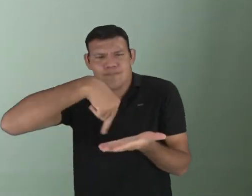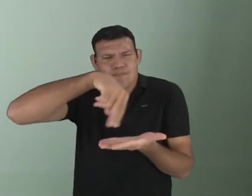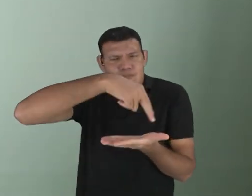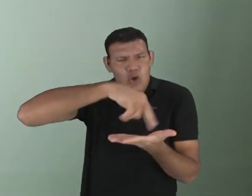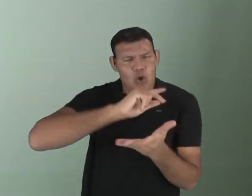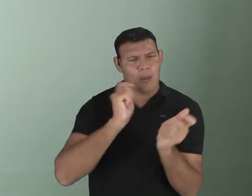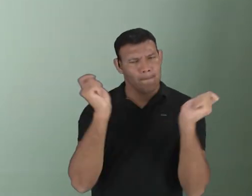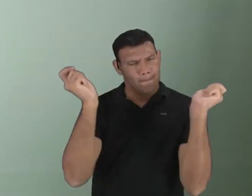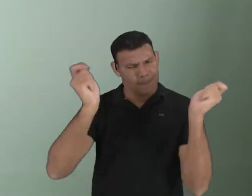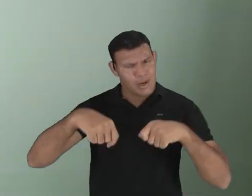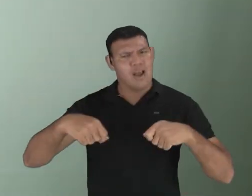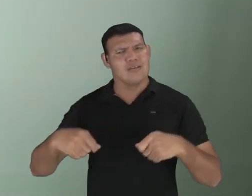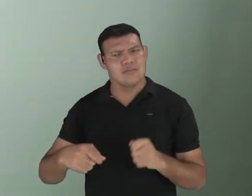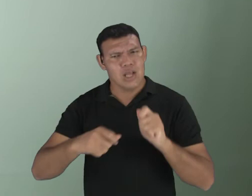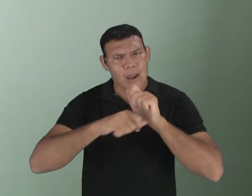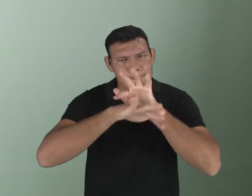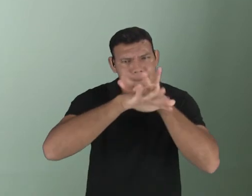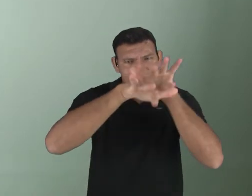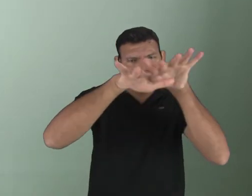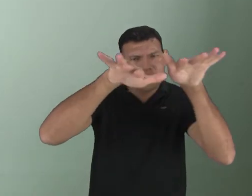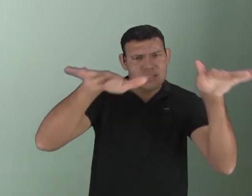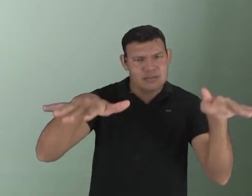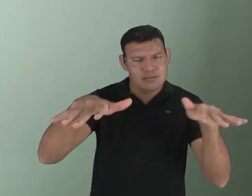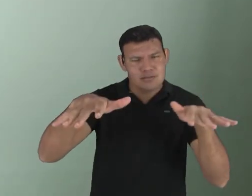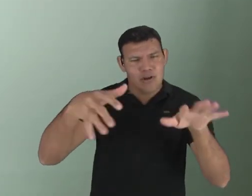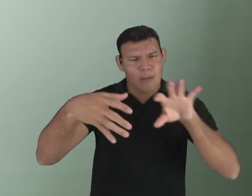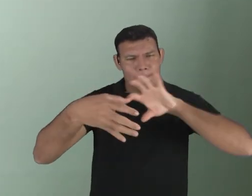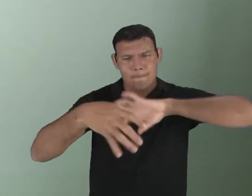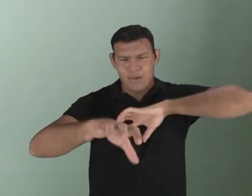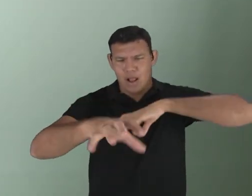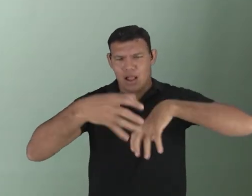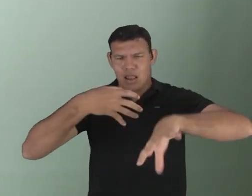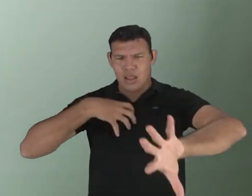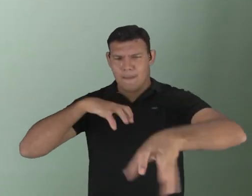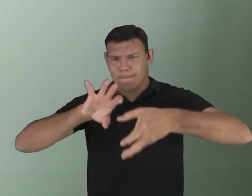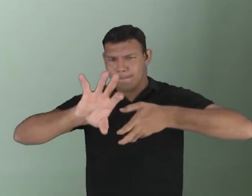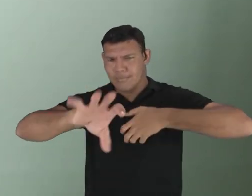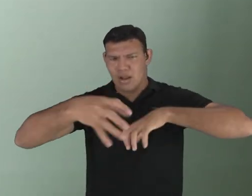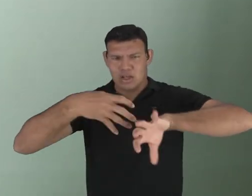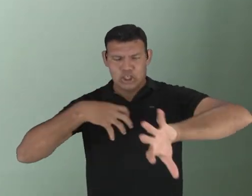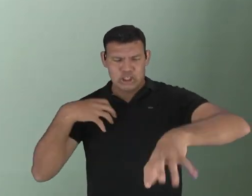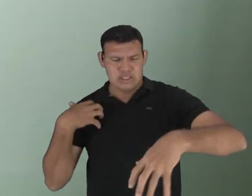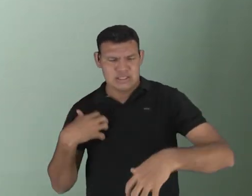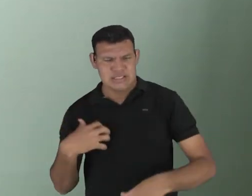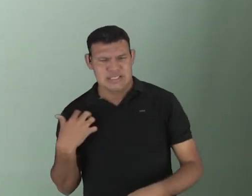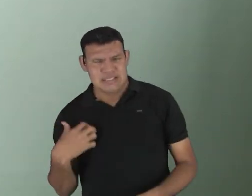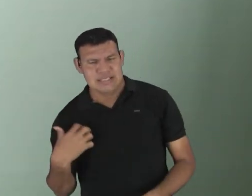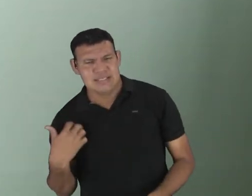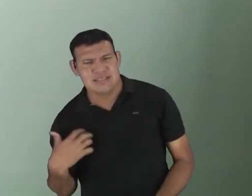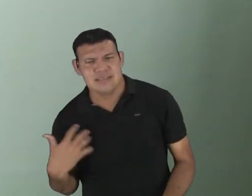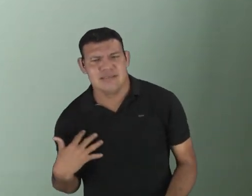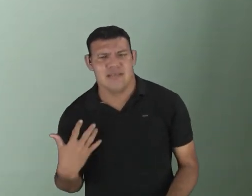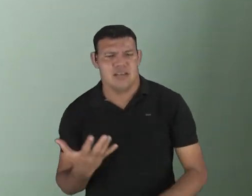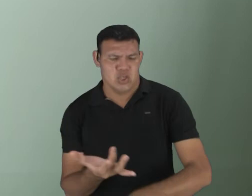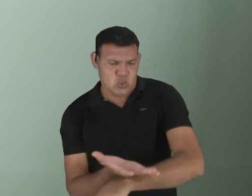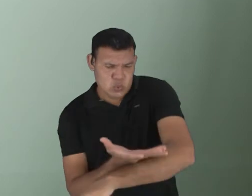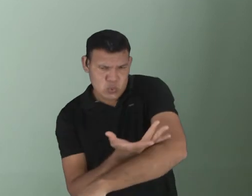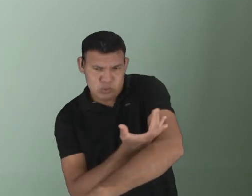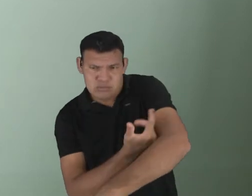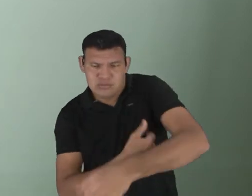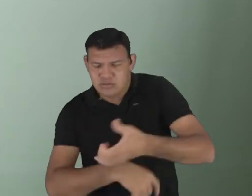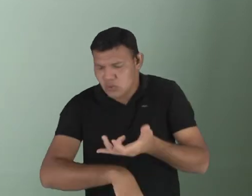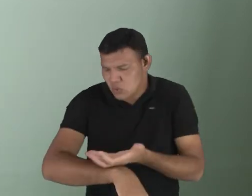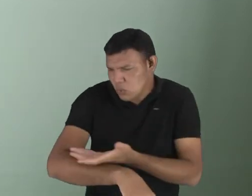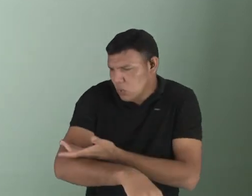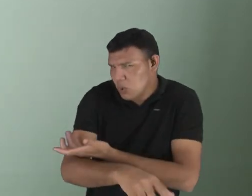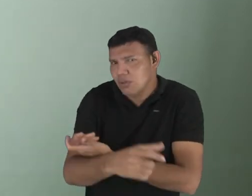num espetáculo de dança que possa também levar para o espectador um pouco dessa vivência, um pouco dessa inquietação, daquilo